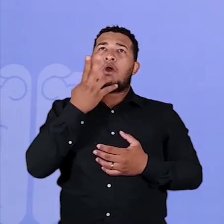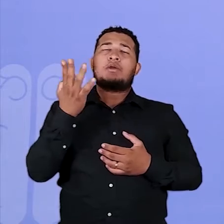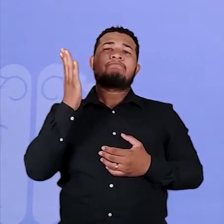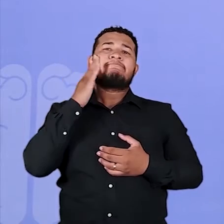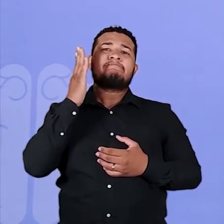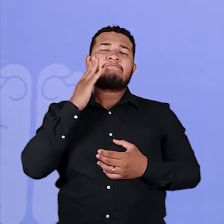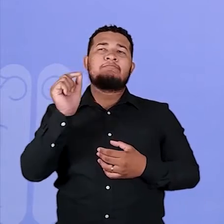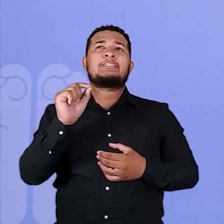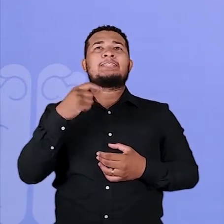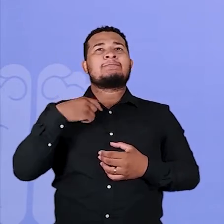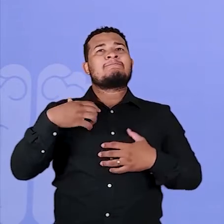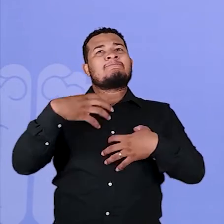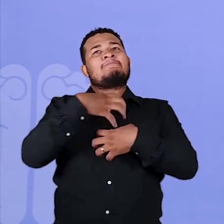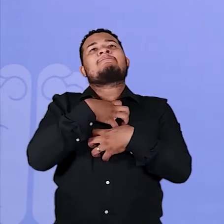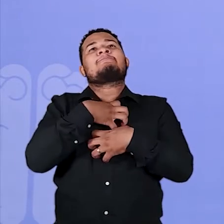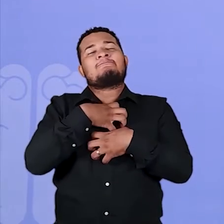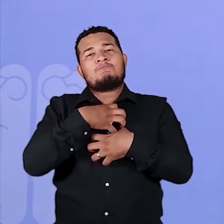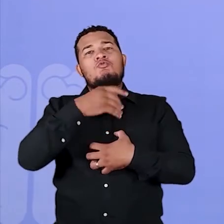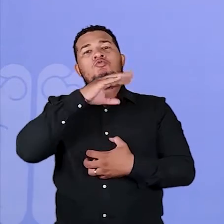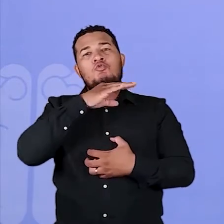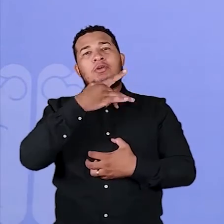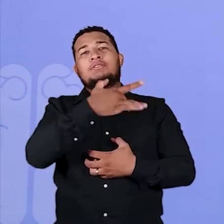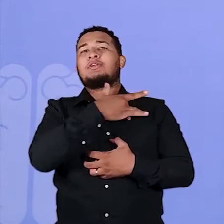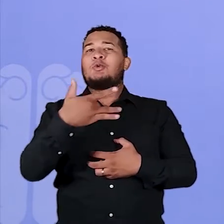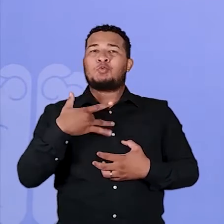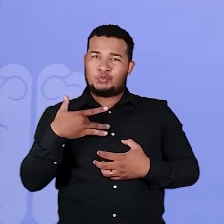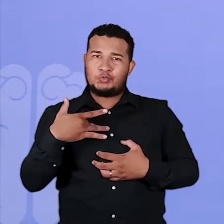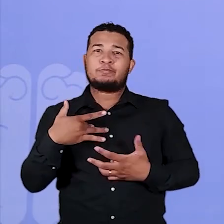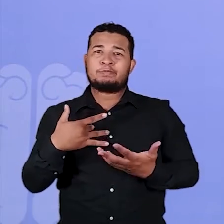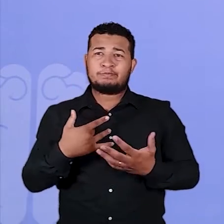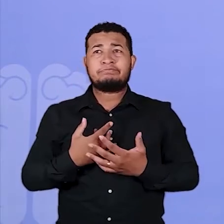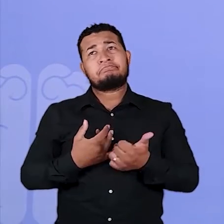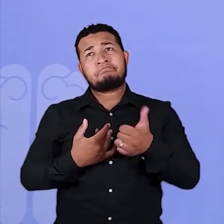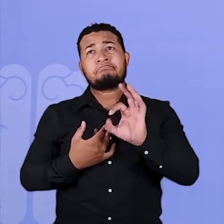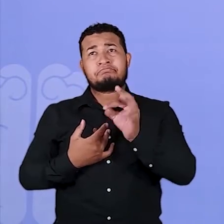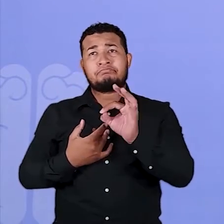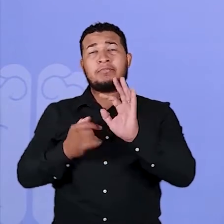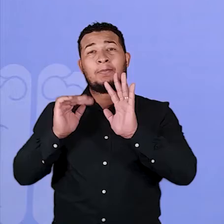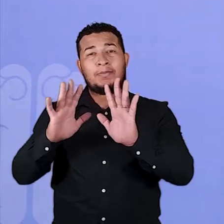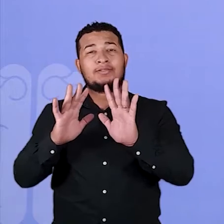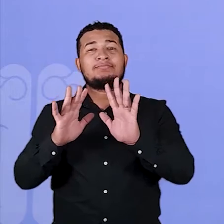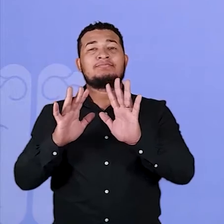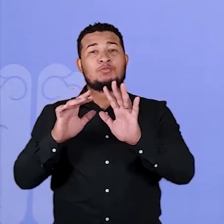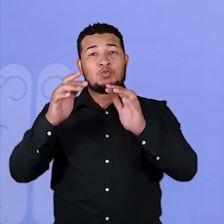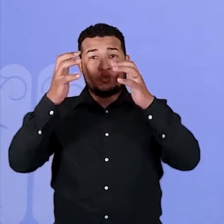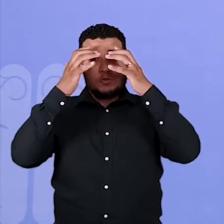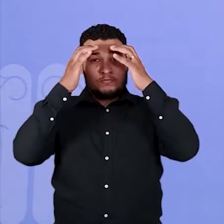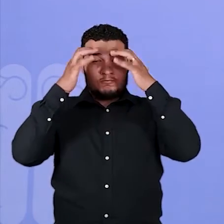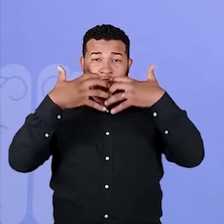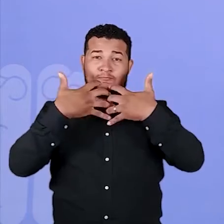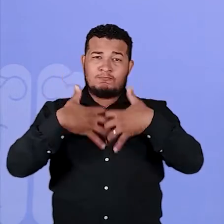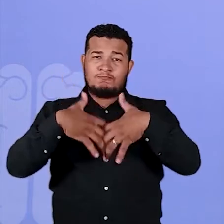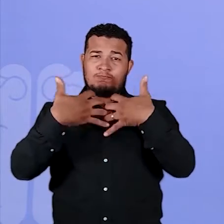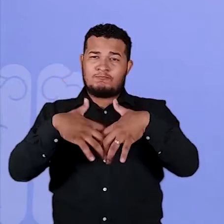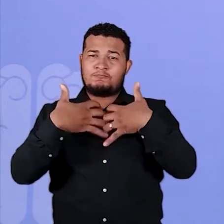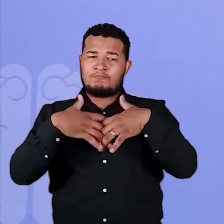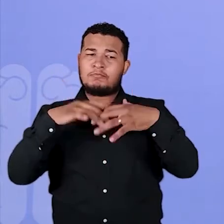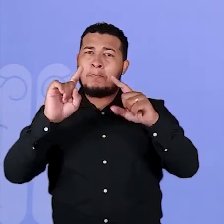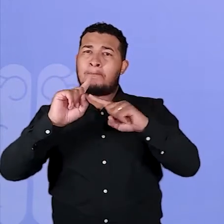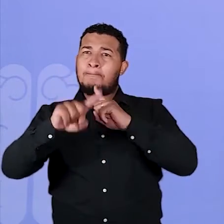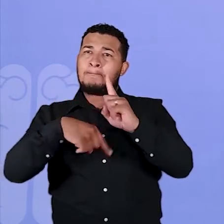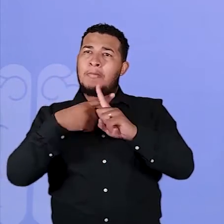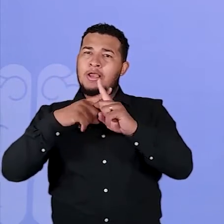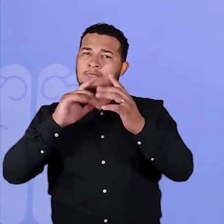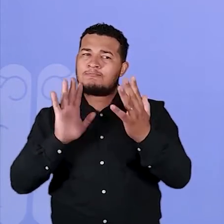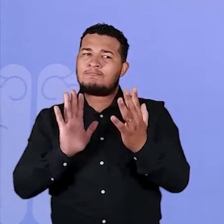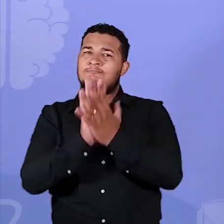cigarro sabendo que isso pode fazer muito mal para os próprios pulmões? Sim, mas se a gente leva esse raciocínio às últimas